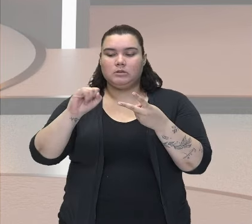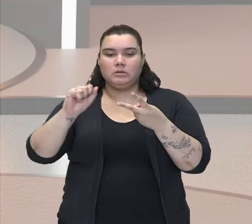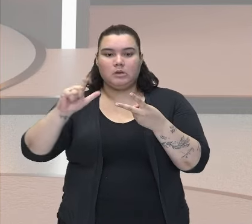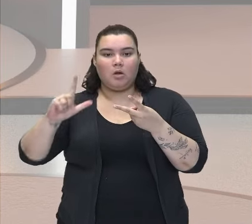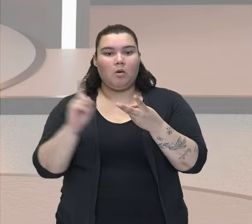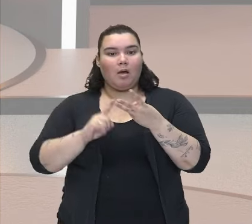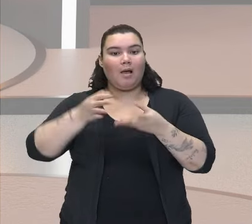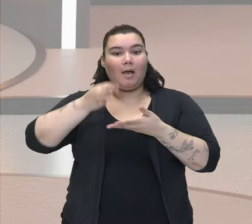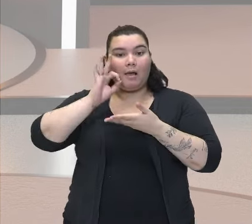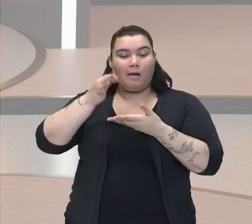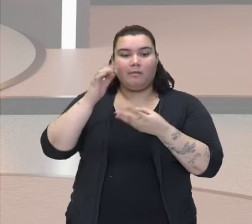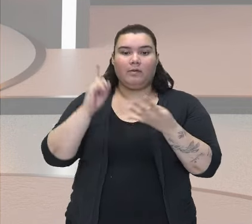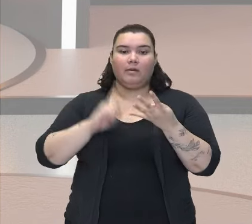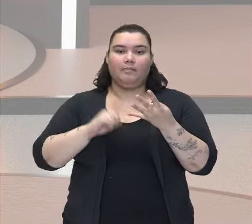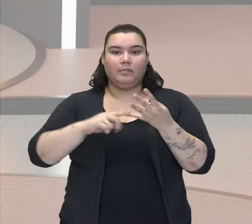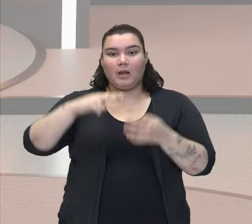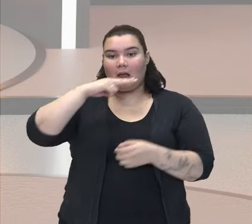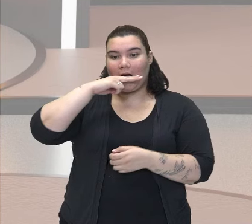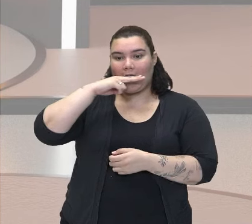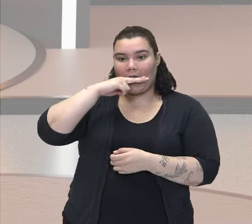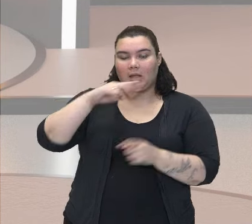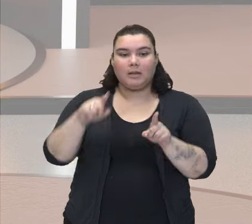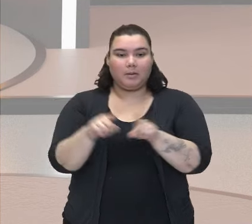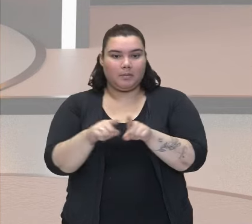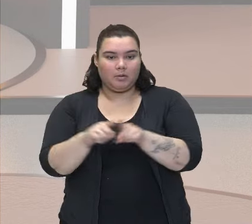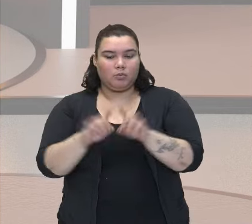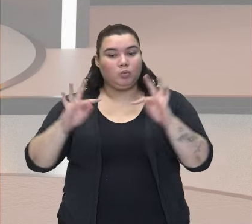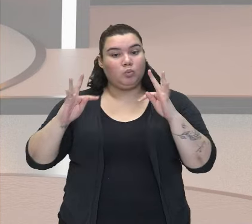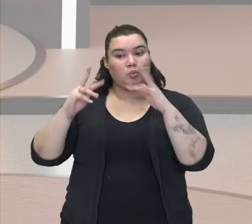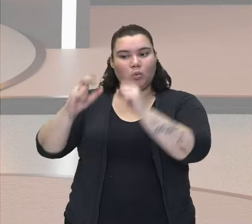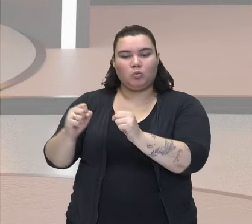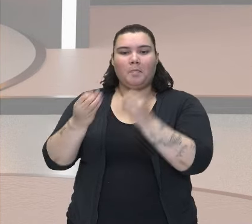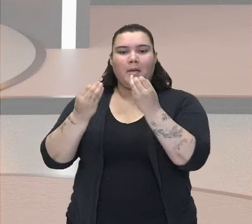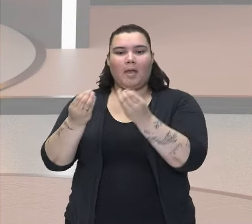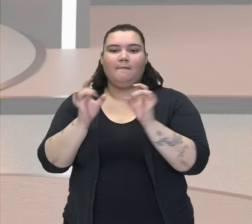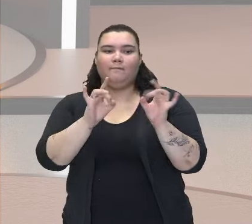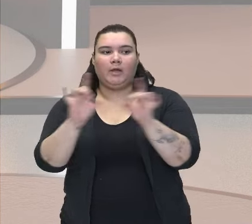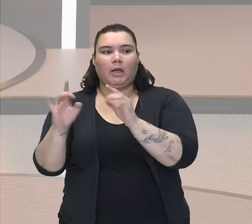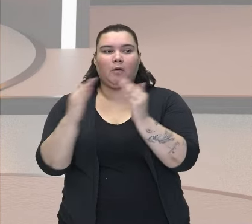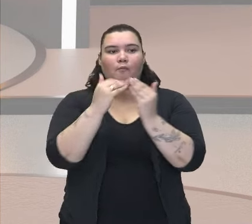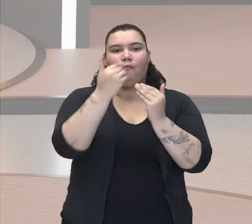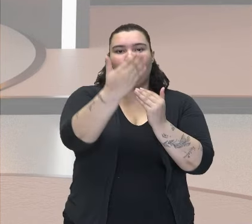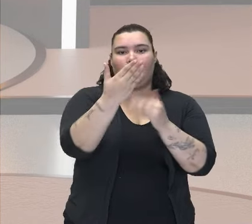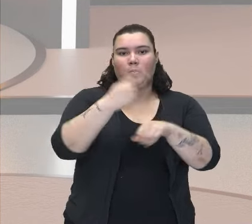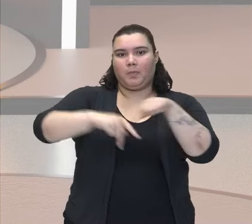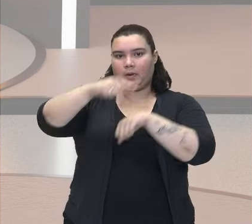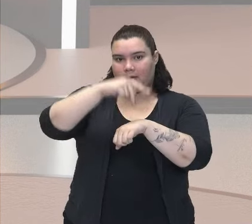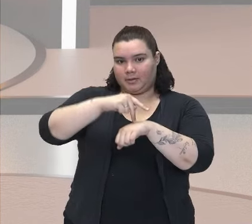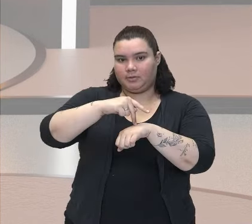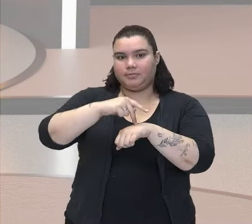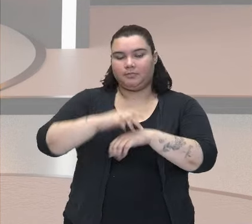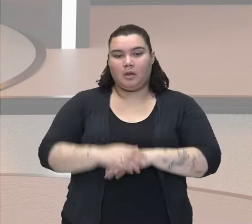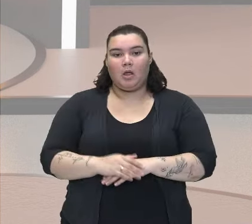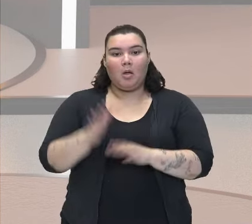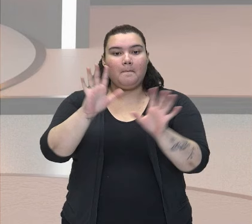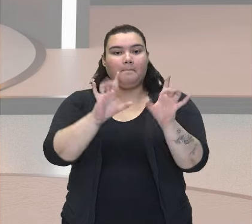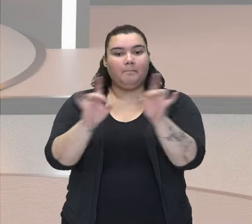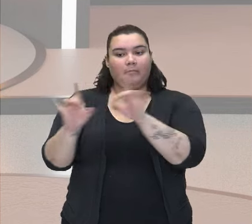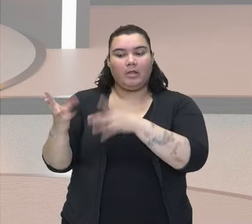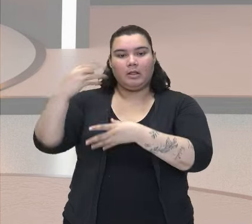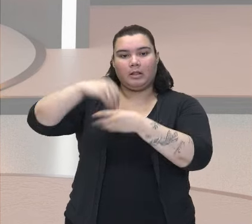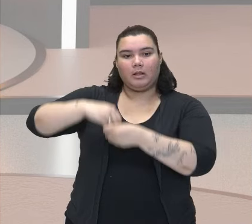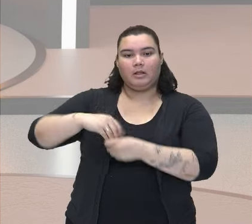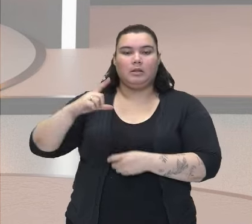café, cana-de-açúcar, todos destinados para o mercado externo. Já para o mercado interno, vão